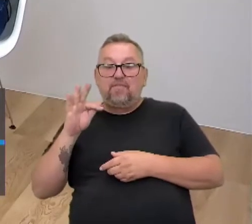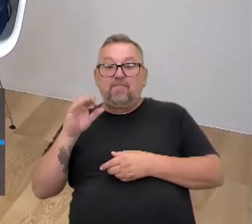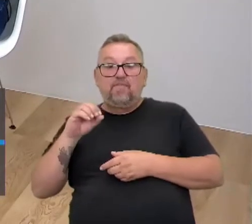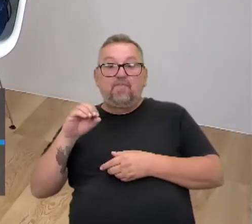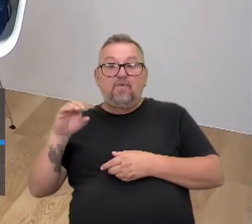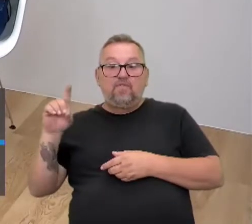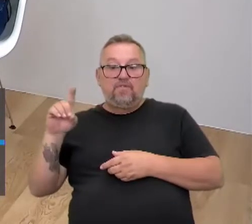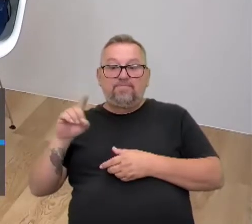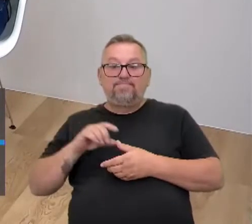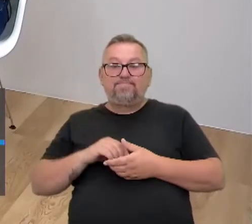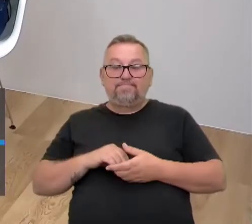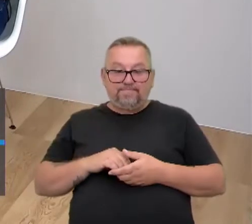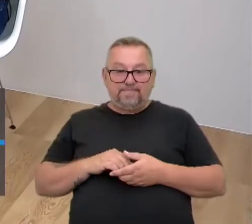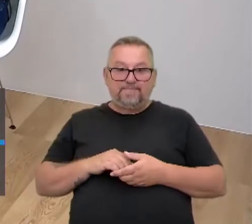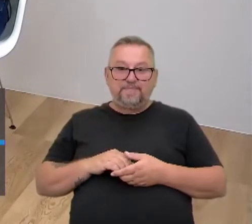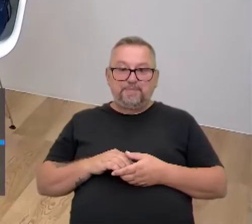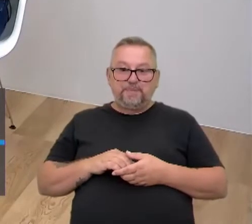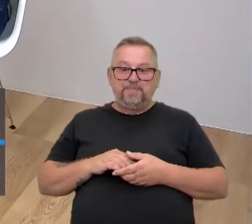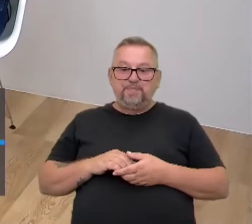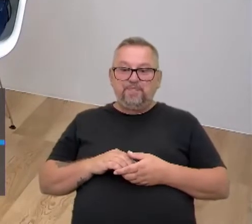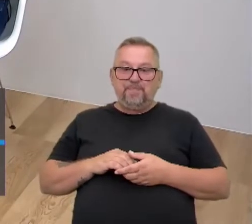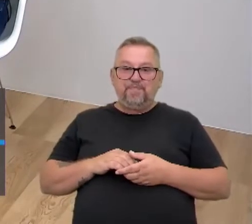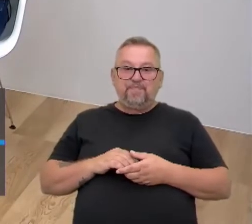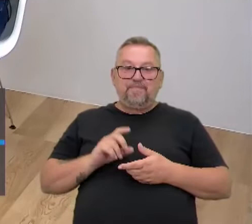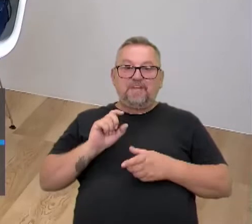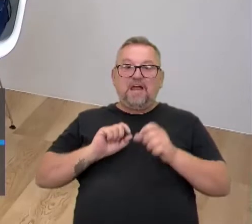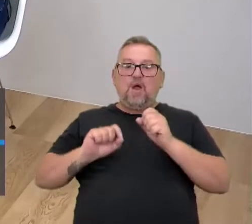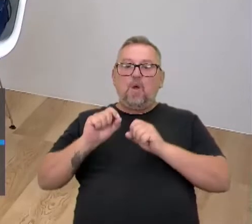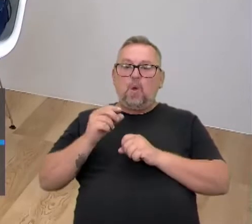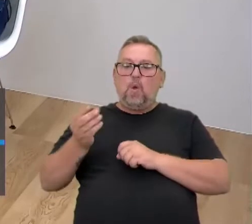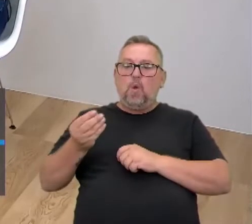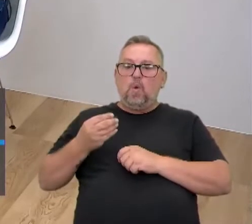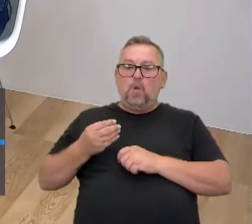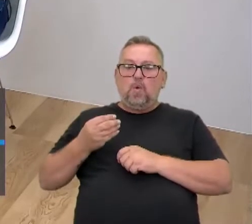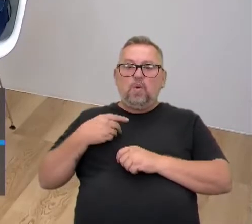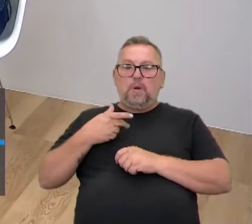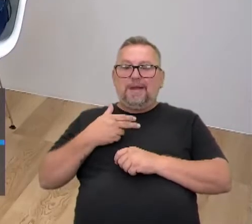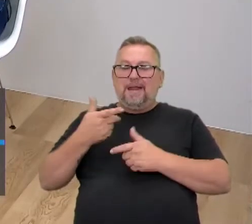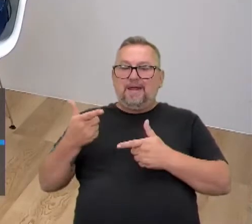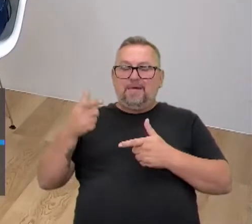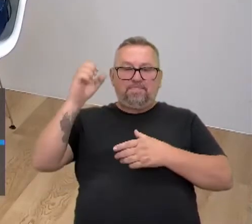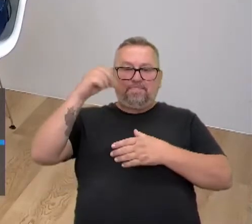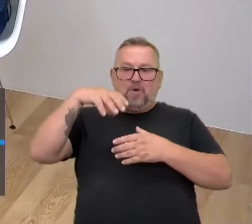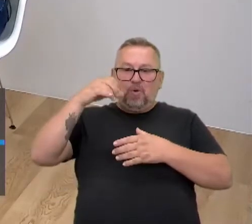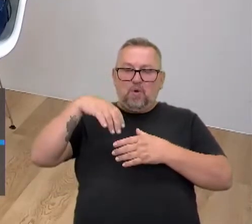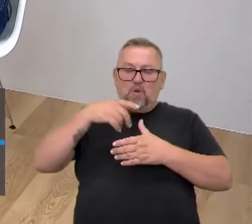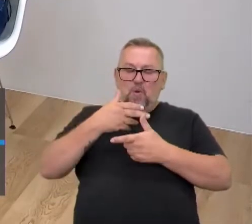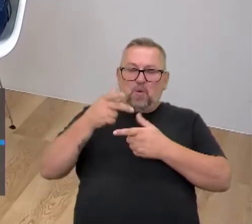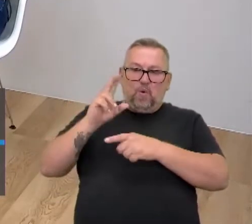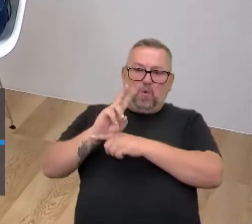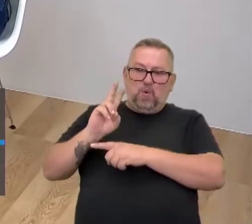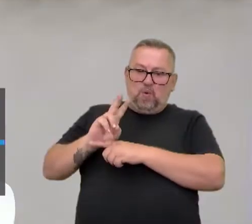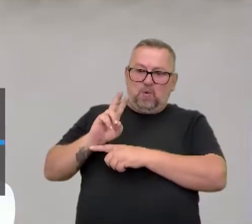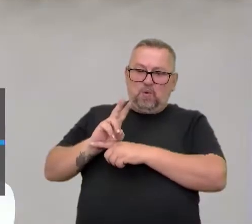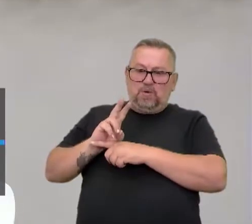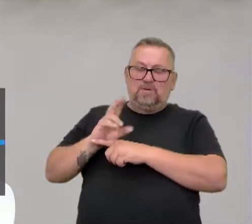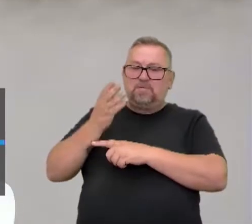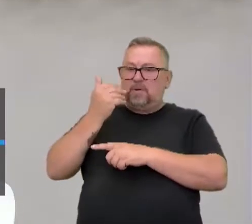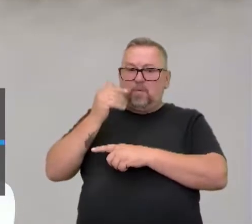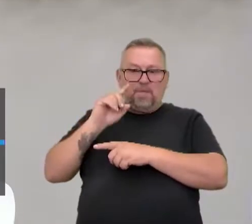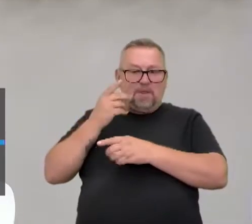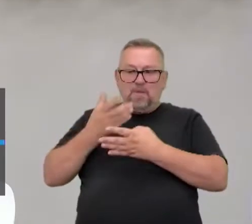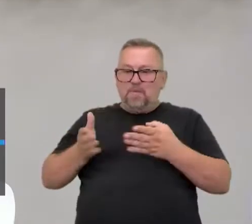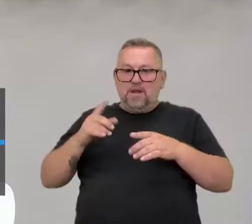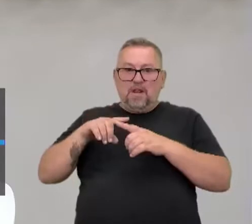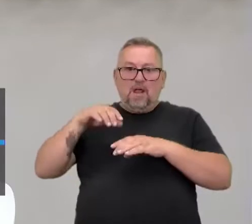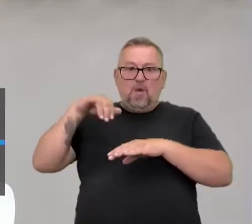sintética. O que de certa forma é aquilo que dá, eles colocam, né, nesse caso, uma quantidade aí de conservantes, gordura,